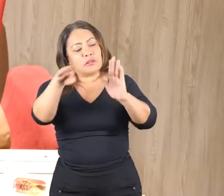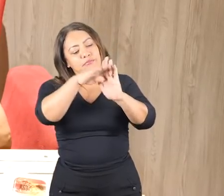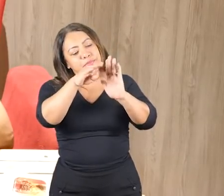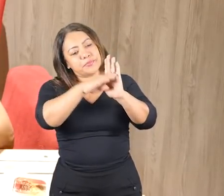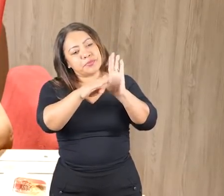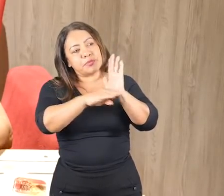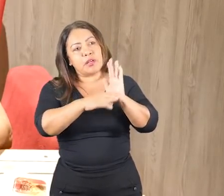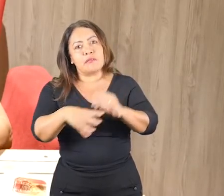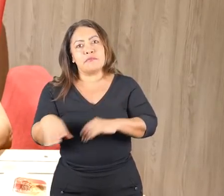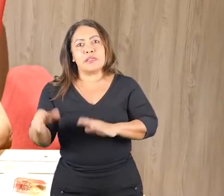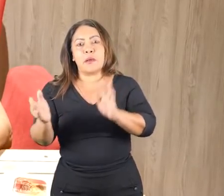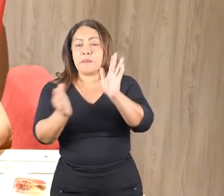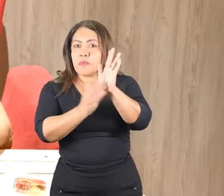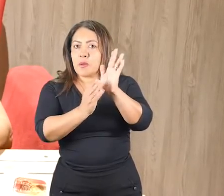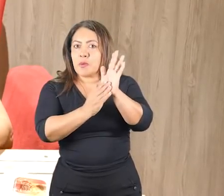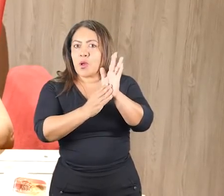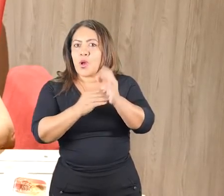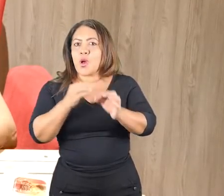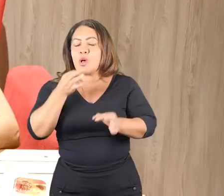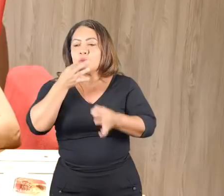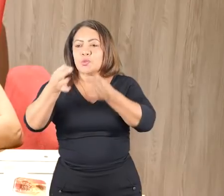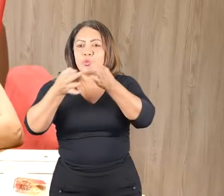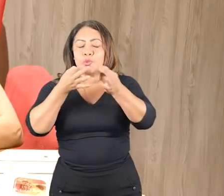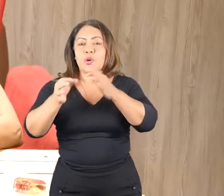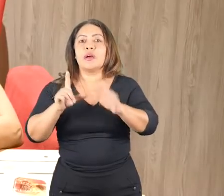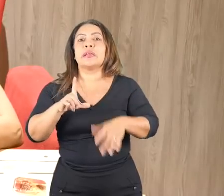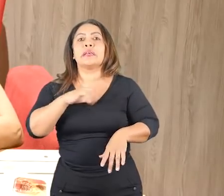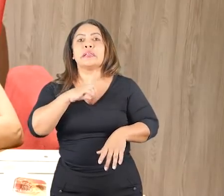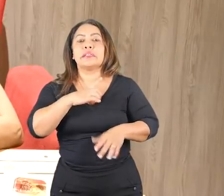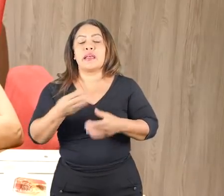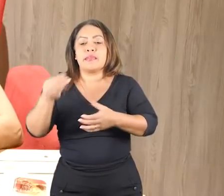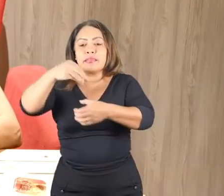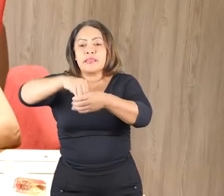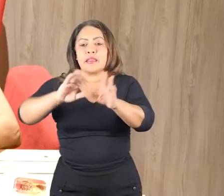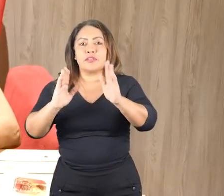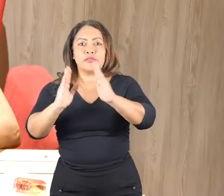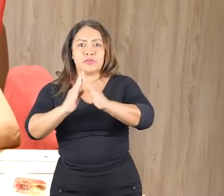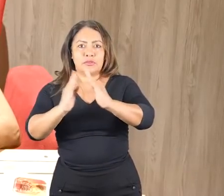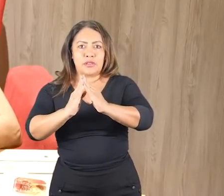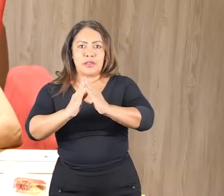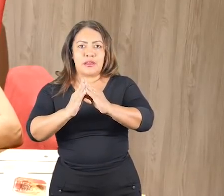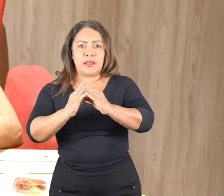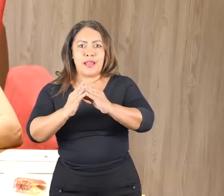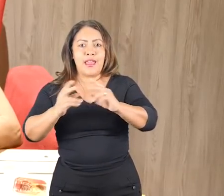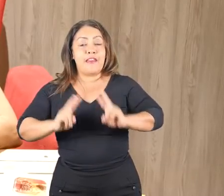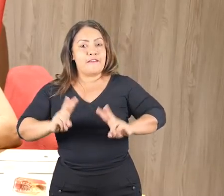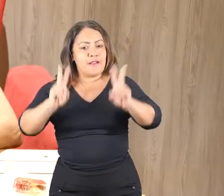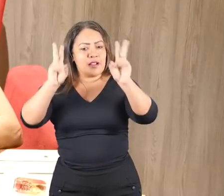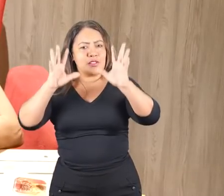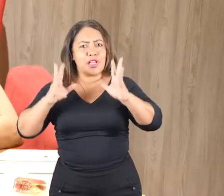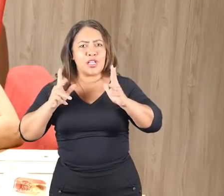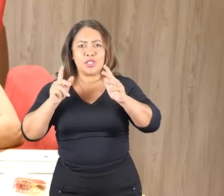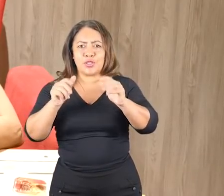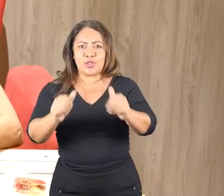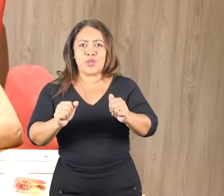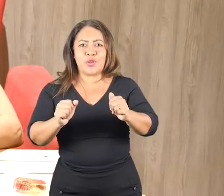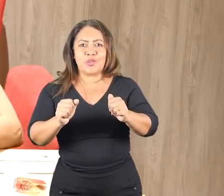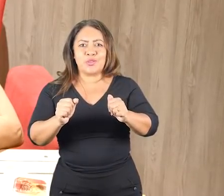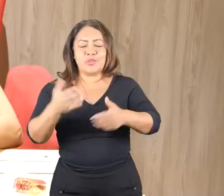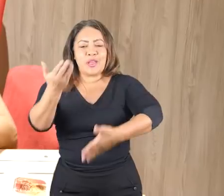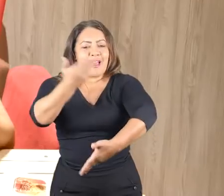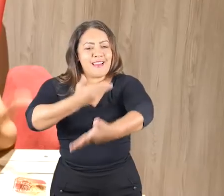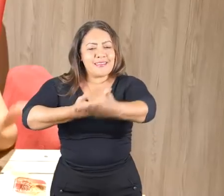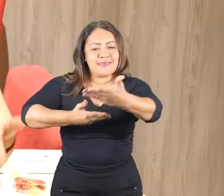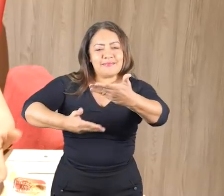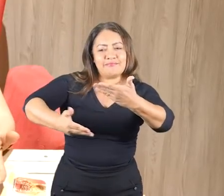elencamos algumas propostas de experiências sugeridas para casa, para valorizar as maneiras como as crianças